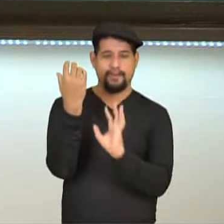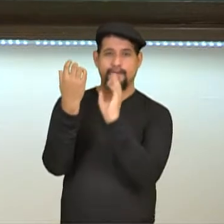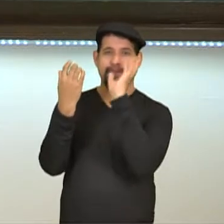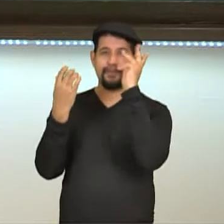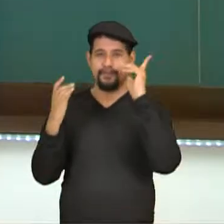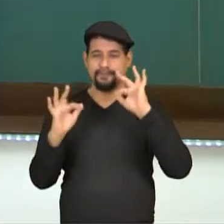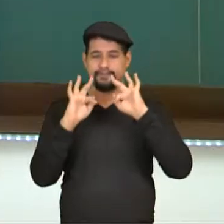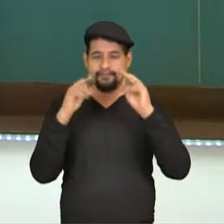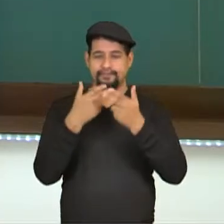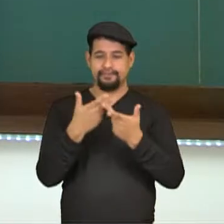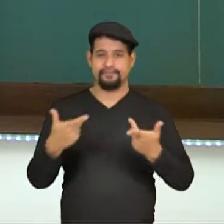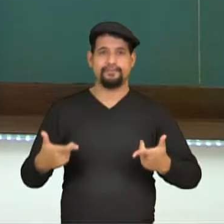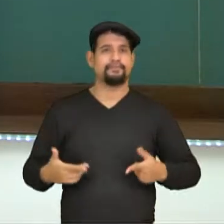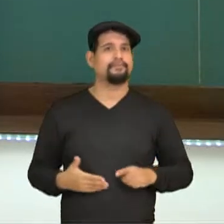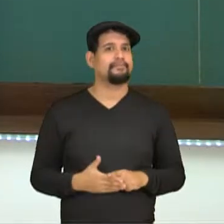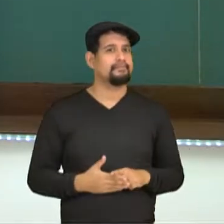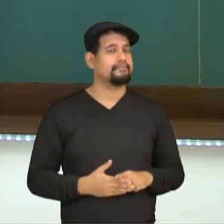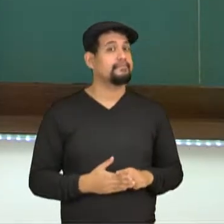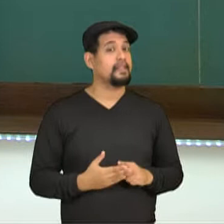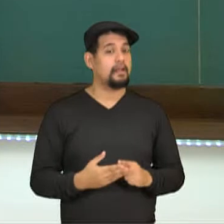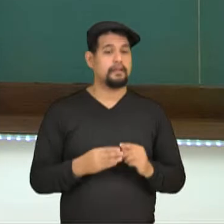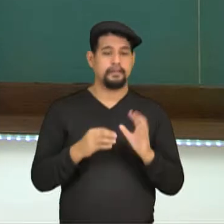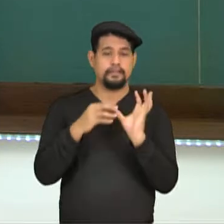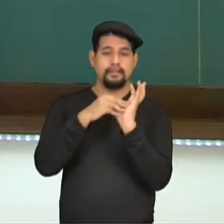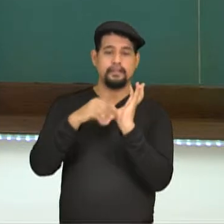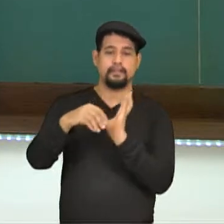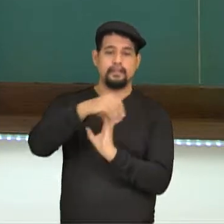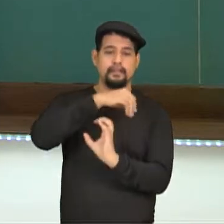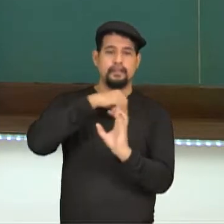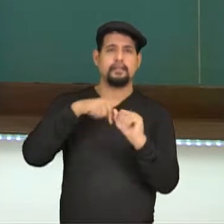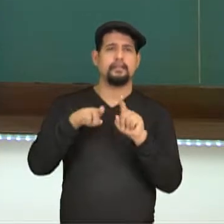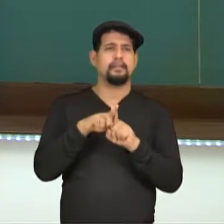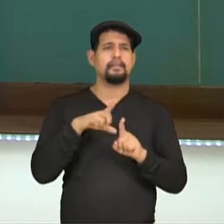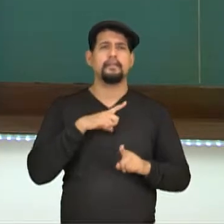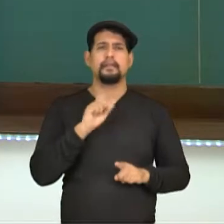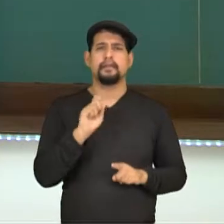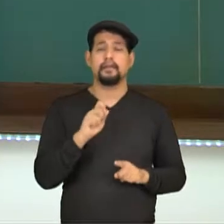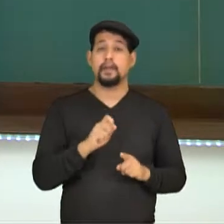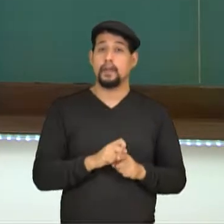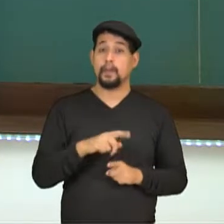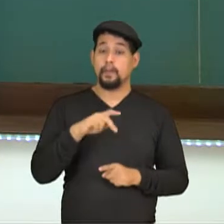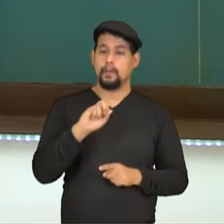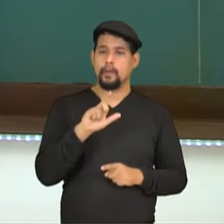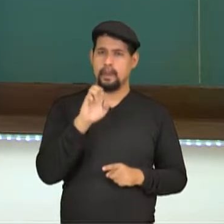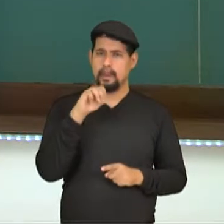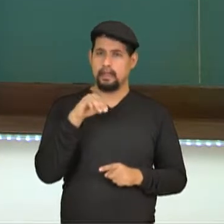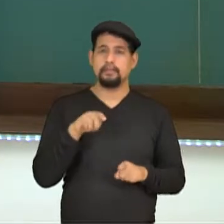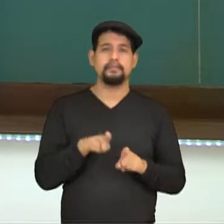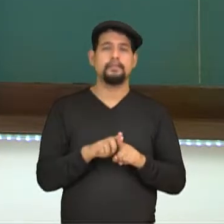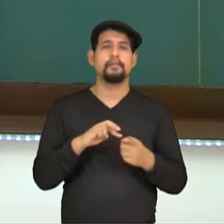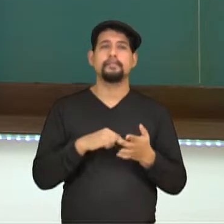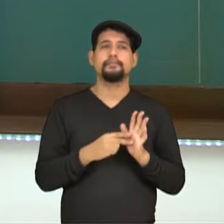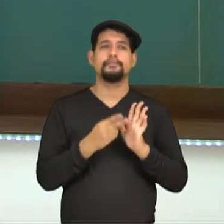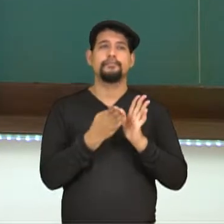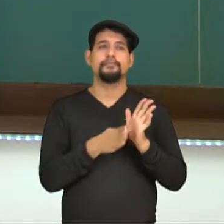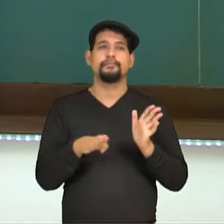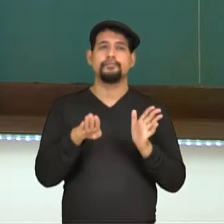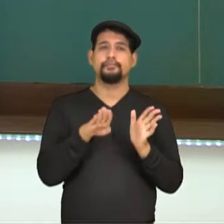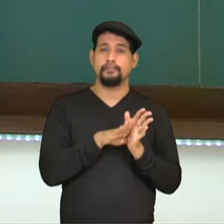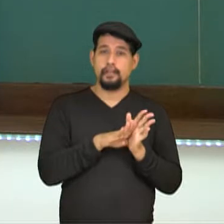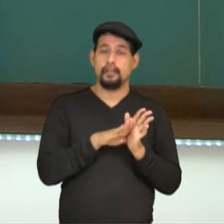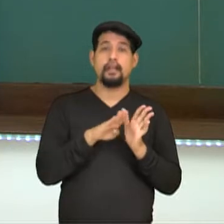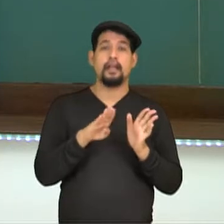vegetal. Então a polinização, ela se dá através do pólen, certo? Que chega até o